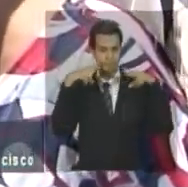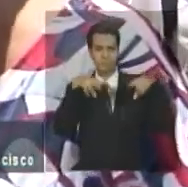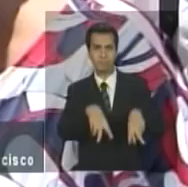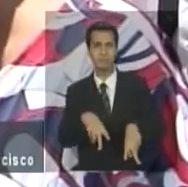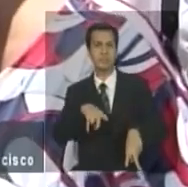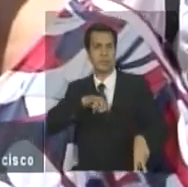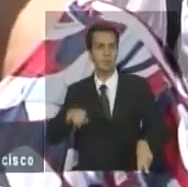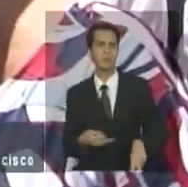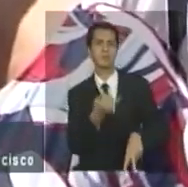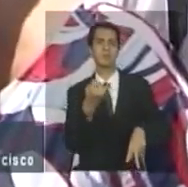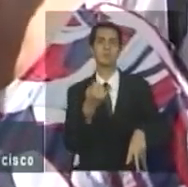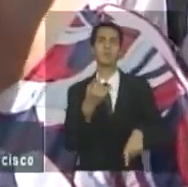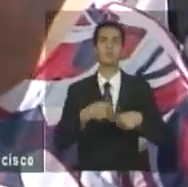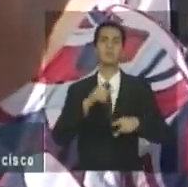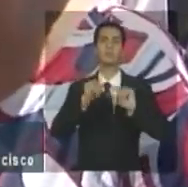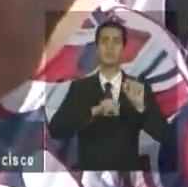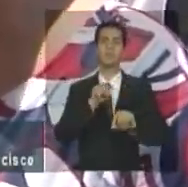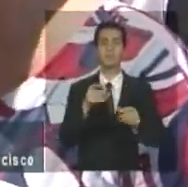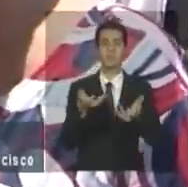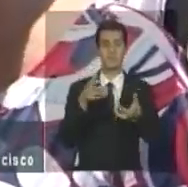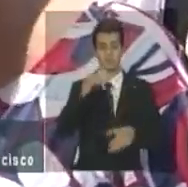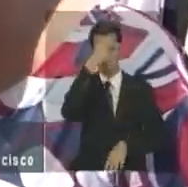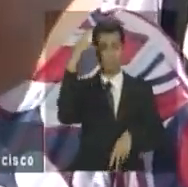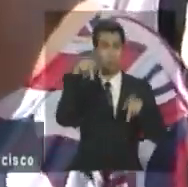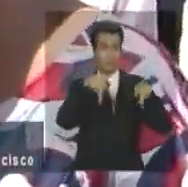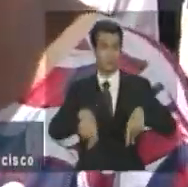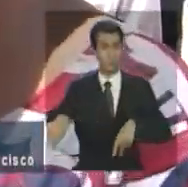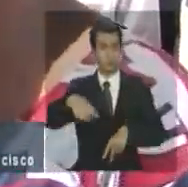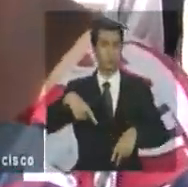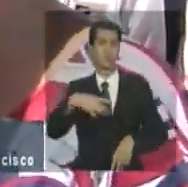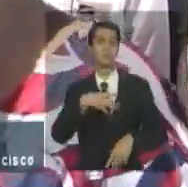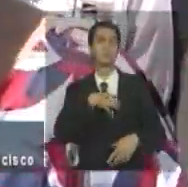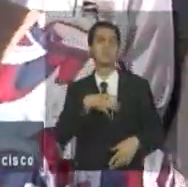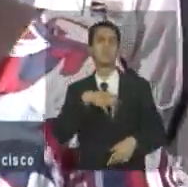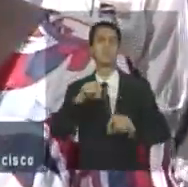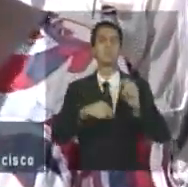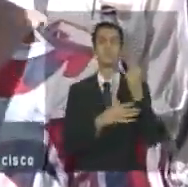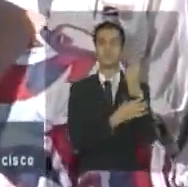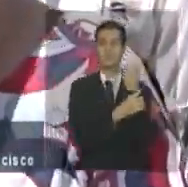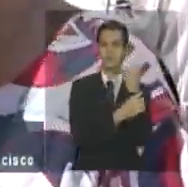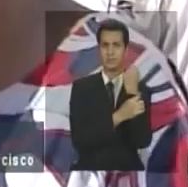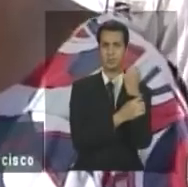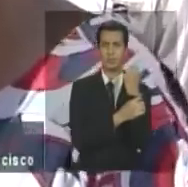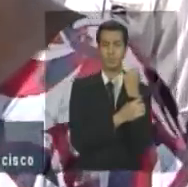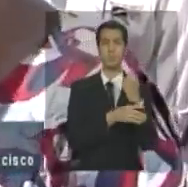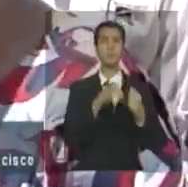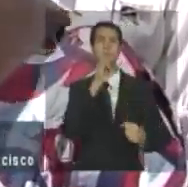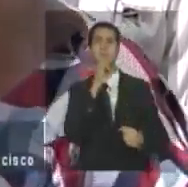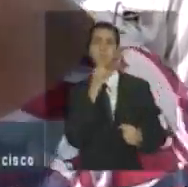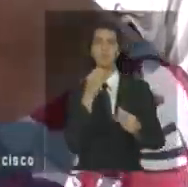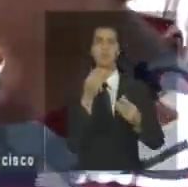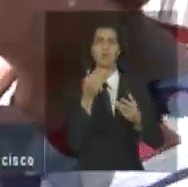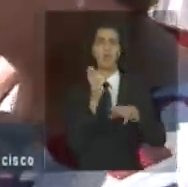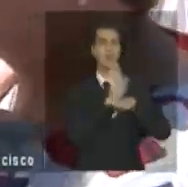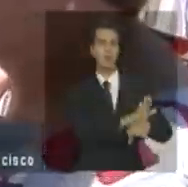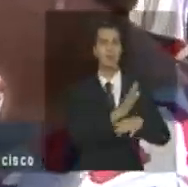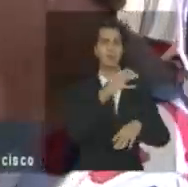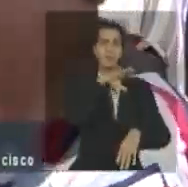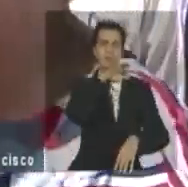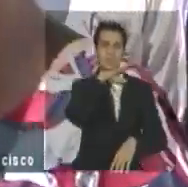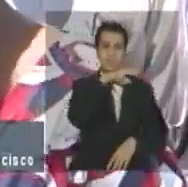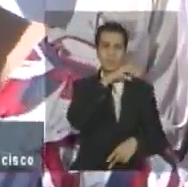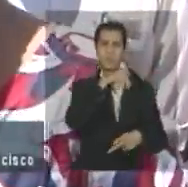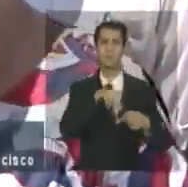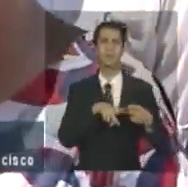para dar segurança hídrica. Segurança, não, eu queria falar o seguinte, para dar água para os animais, para dar, óbvio, primeiro